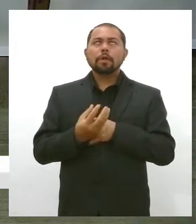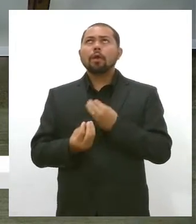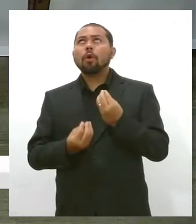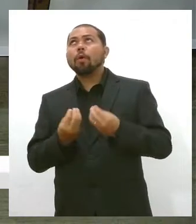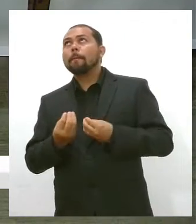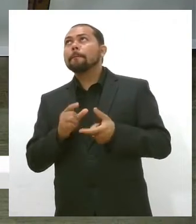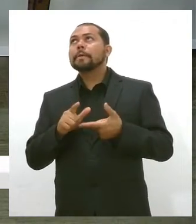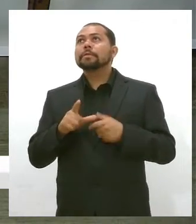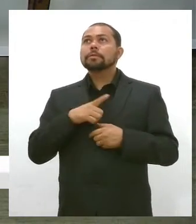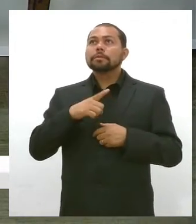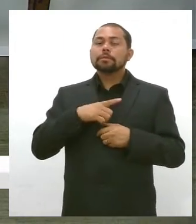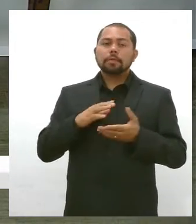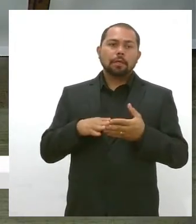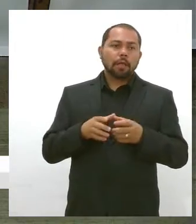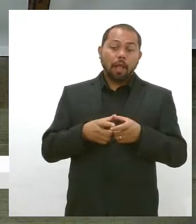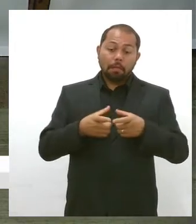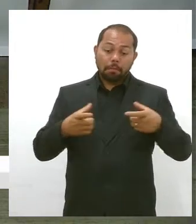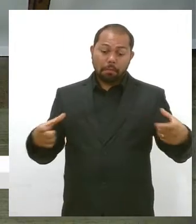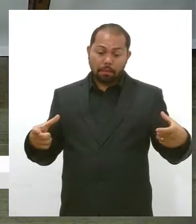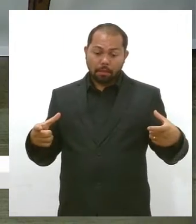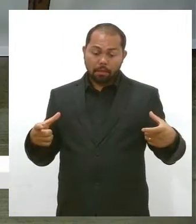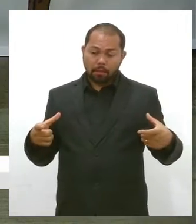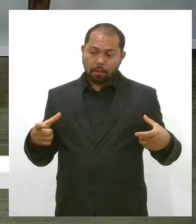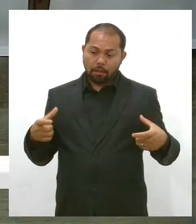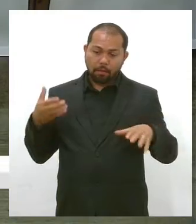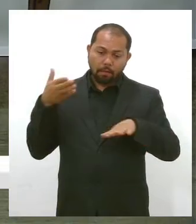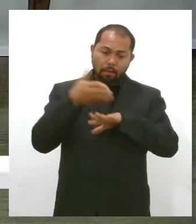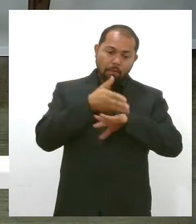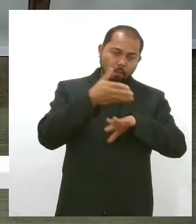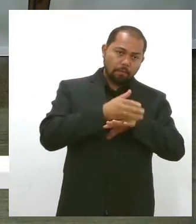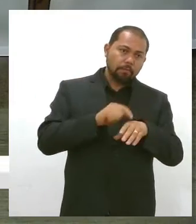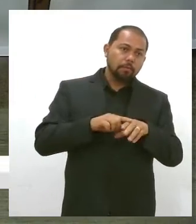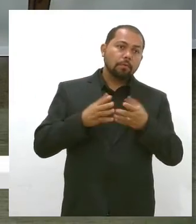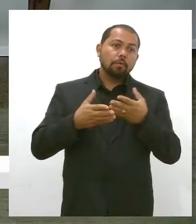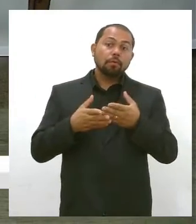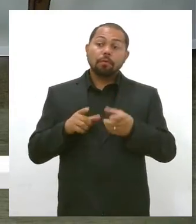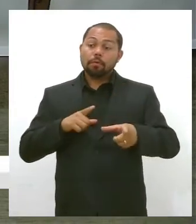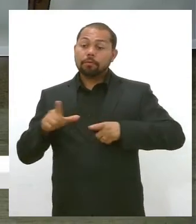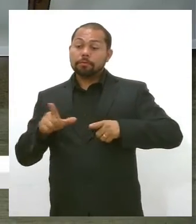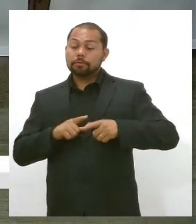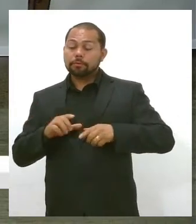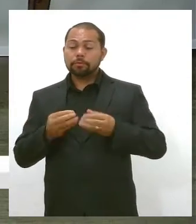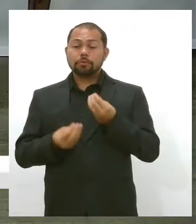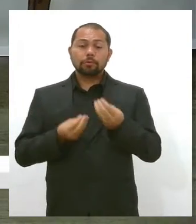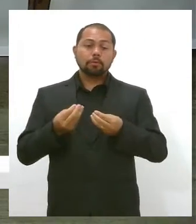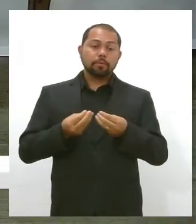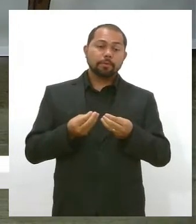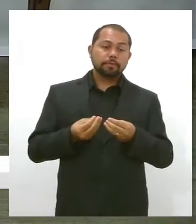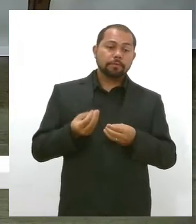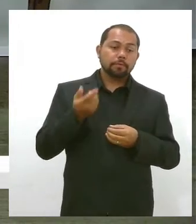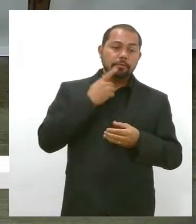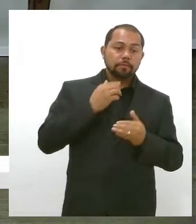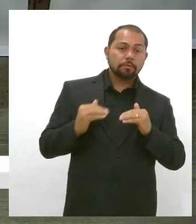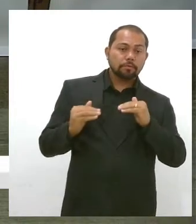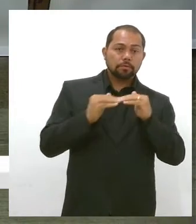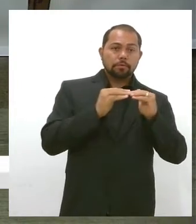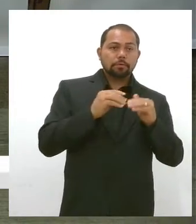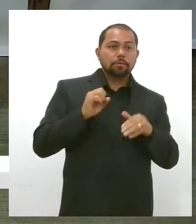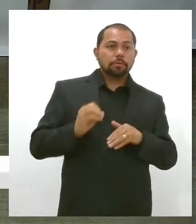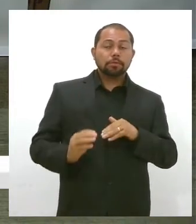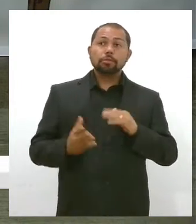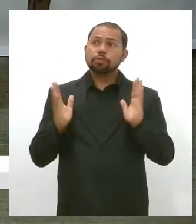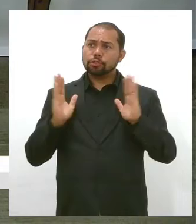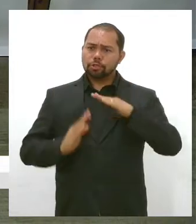maior demanda, por quais serviços, como é que isso é alocado, se já chegou na capacidade máxima do CAISME